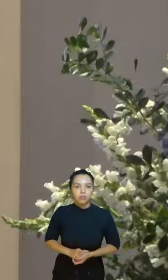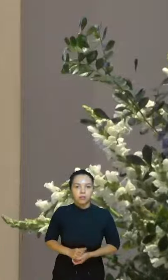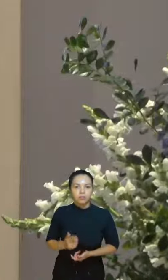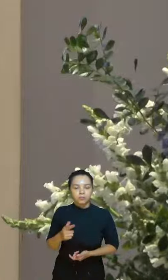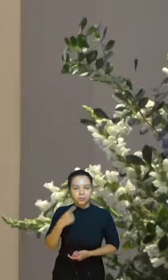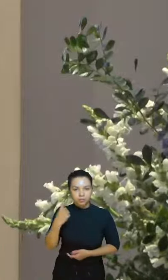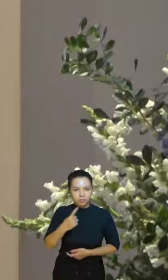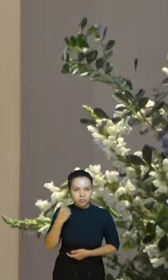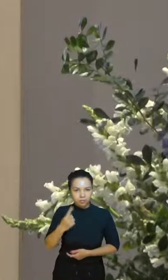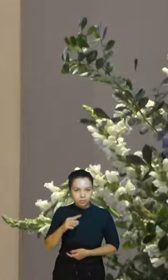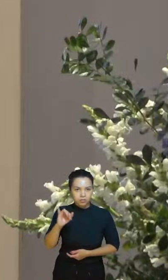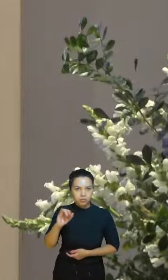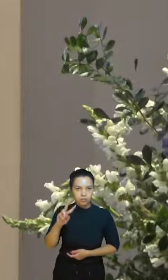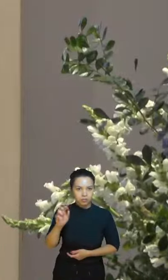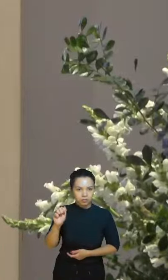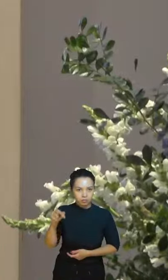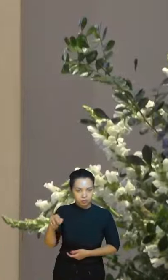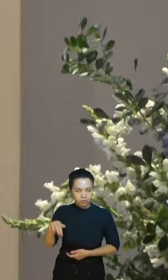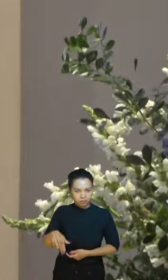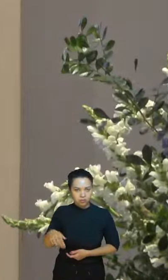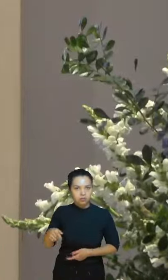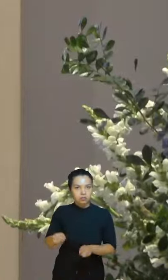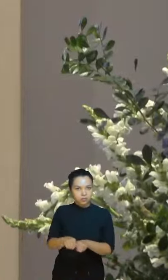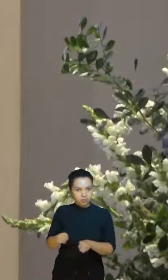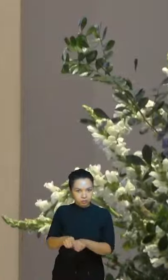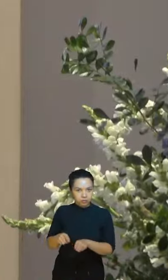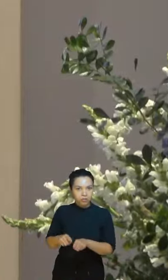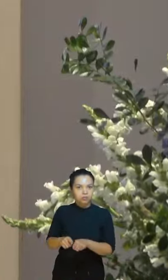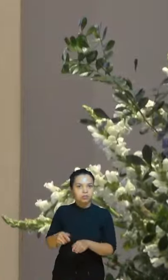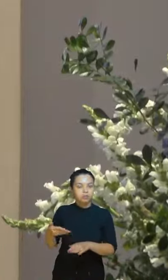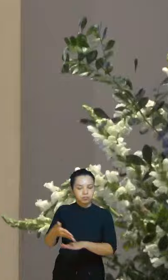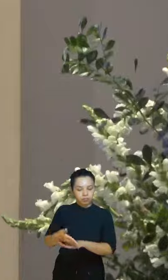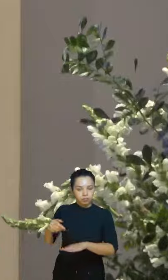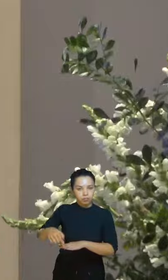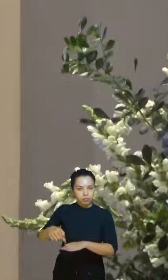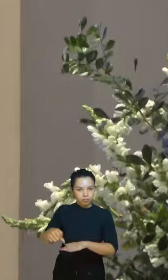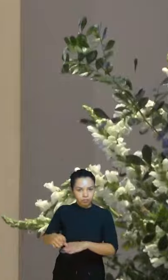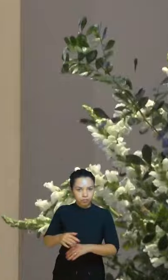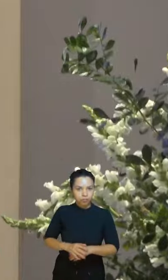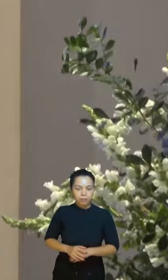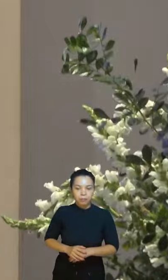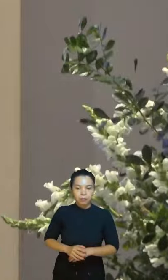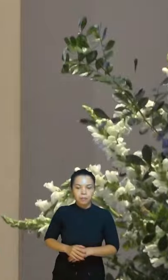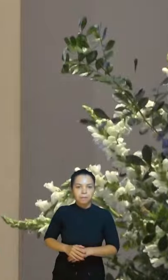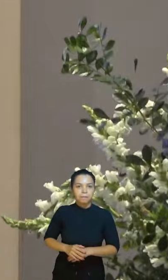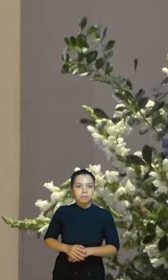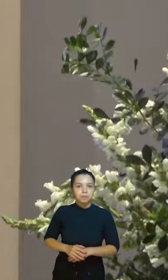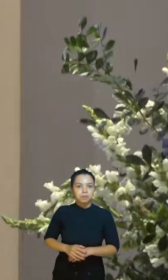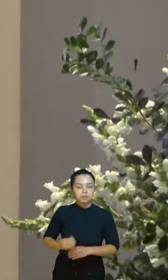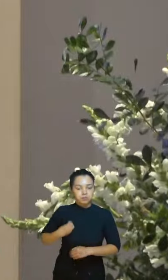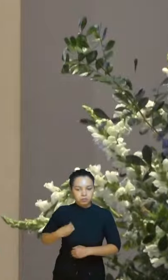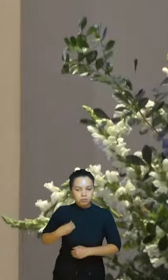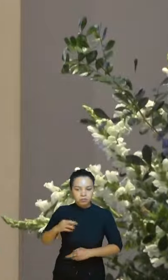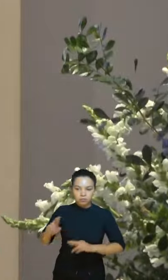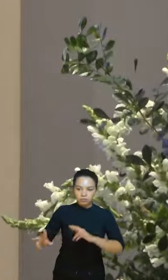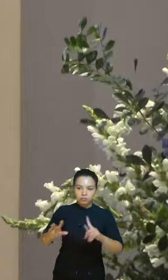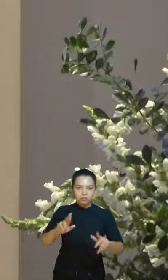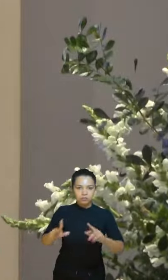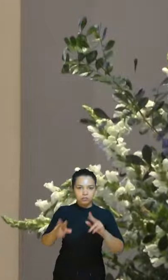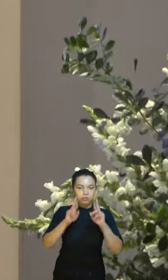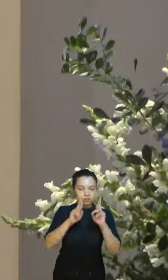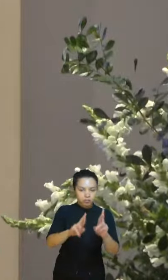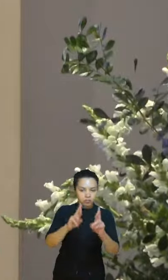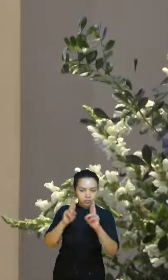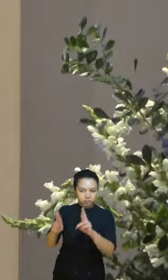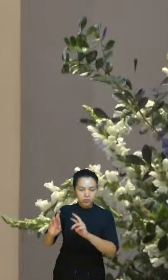Ivan Rolin que foi meu contemporâneo aqui de saber conviver com os contrários respeitar as suas posições e saber que